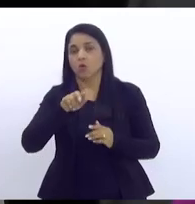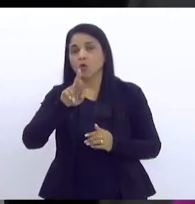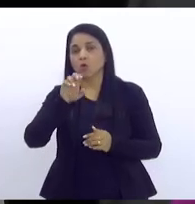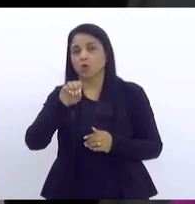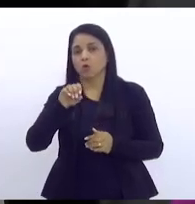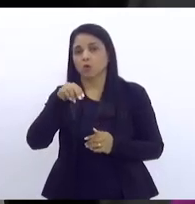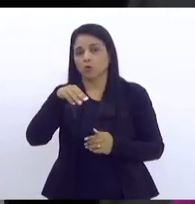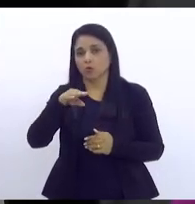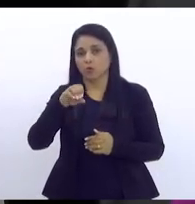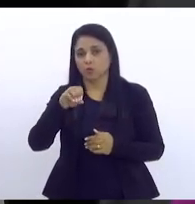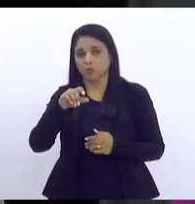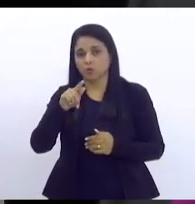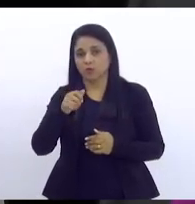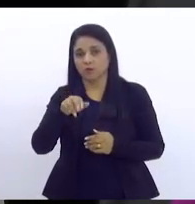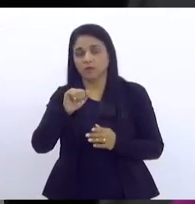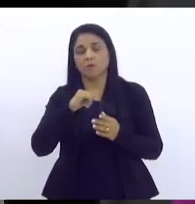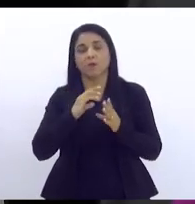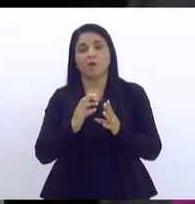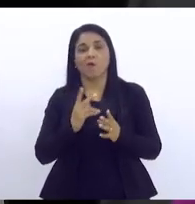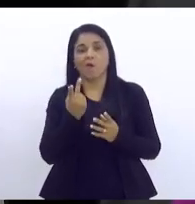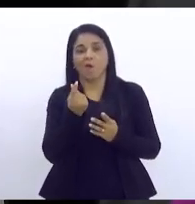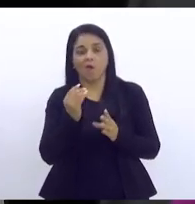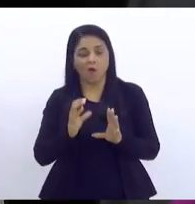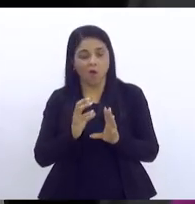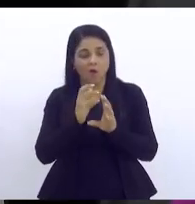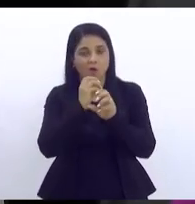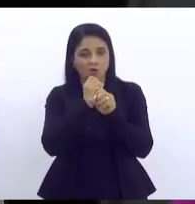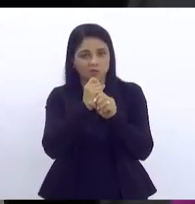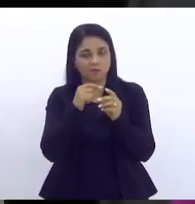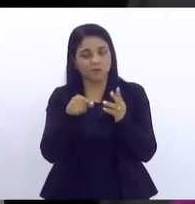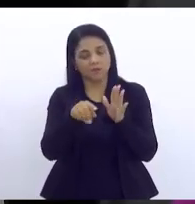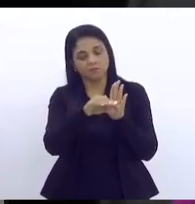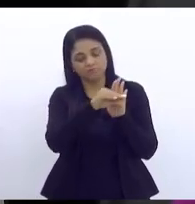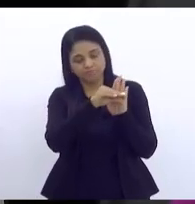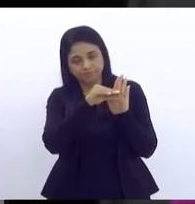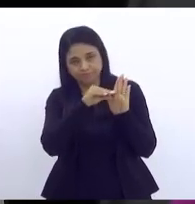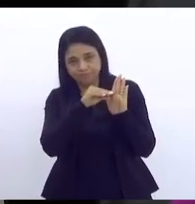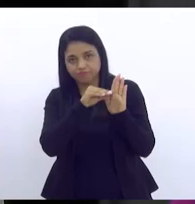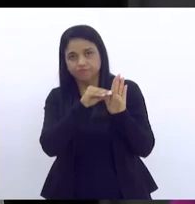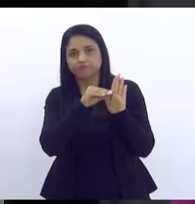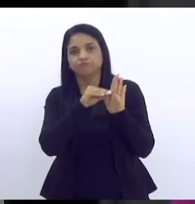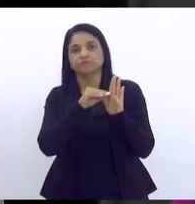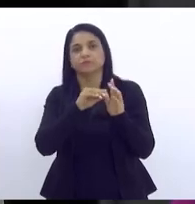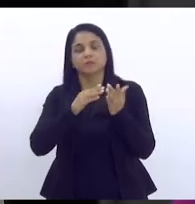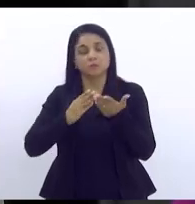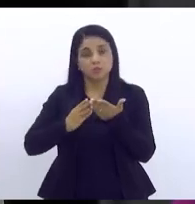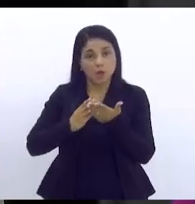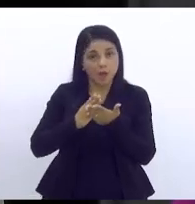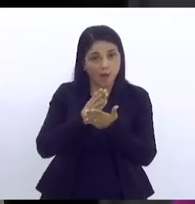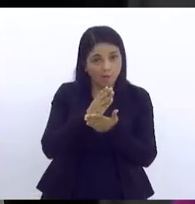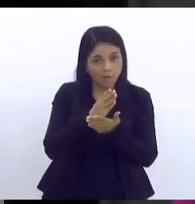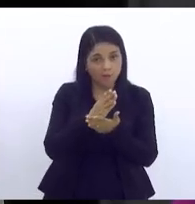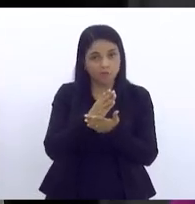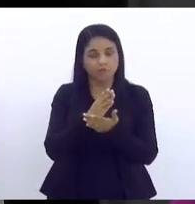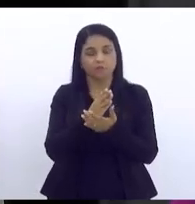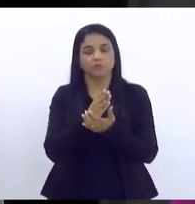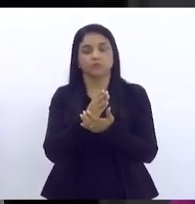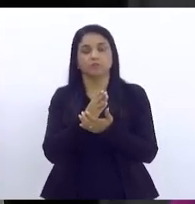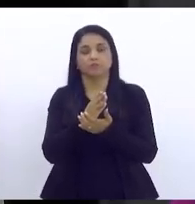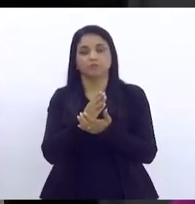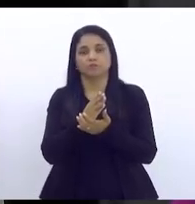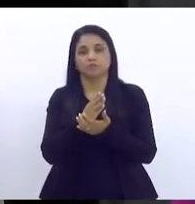cronograma com orçamento referencial esse orçamento esse cronograma eh eh após aprovado ele ele eh